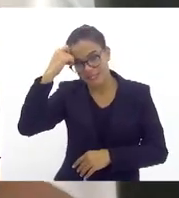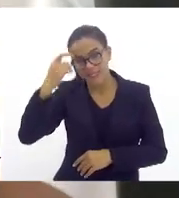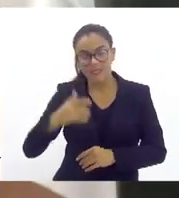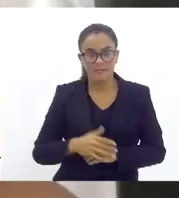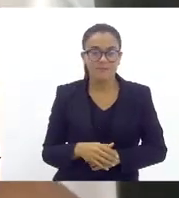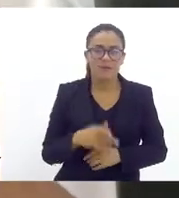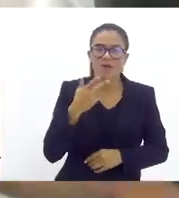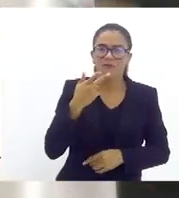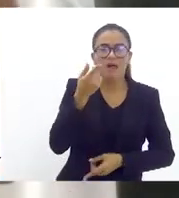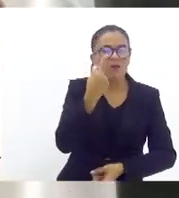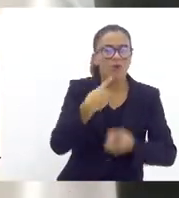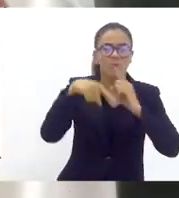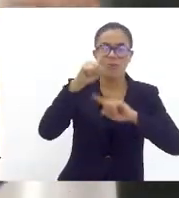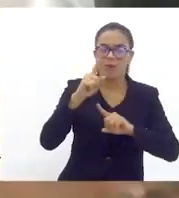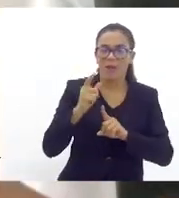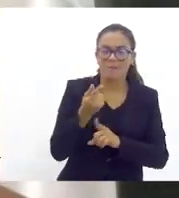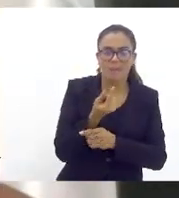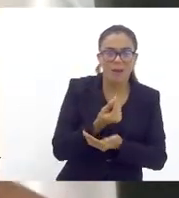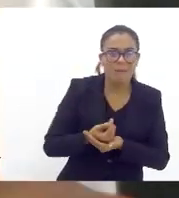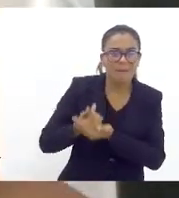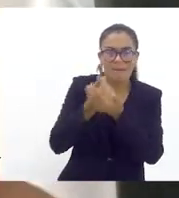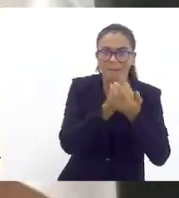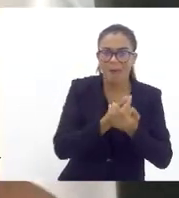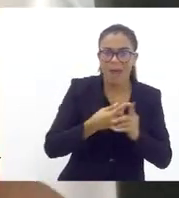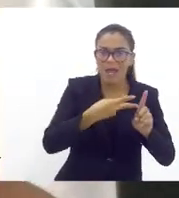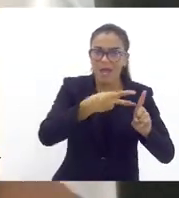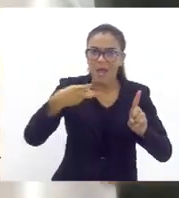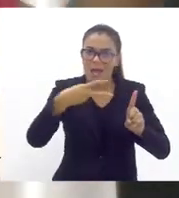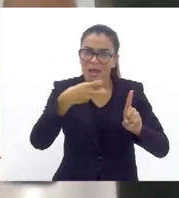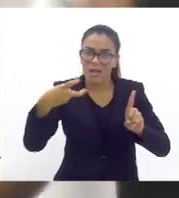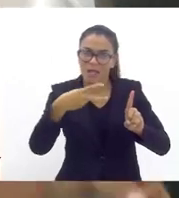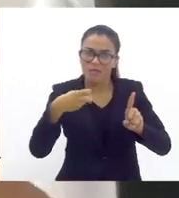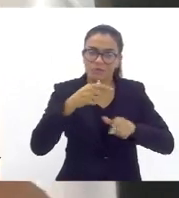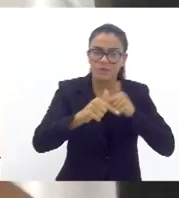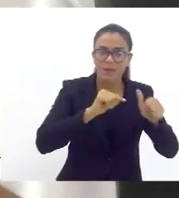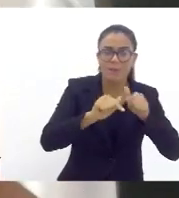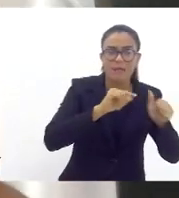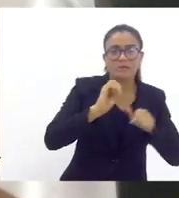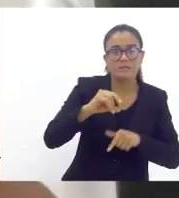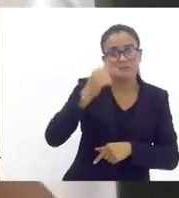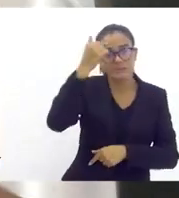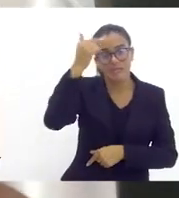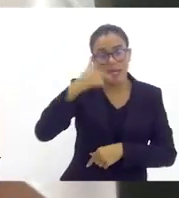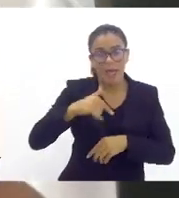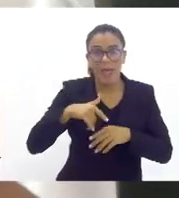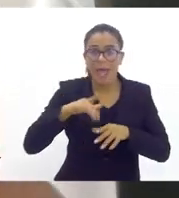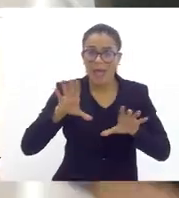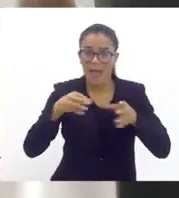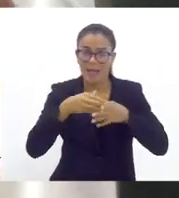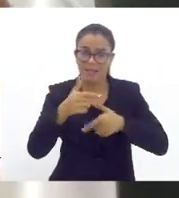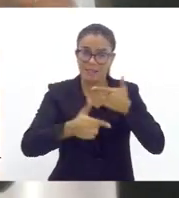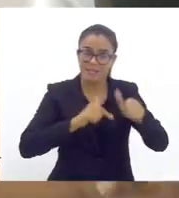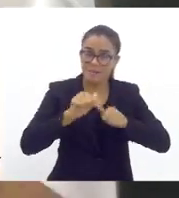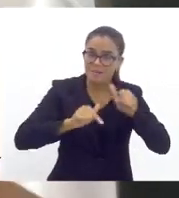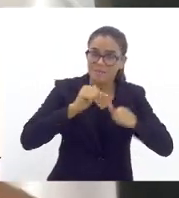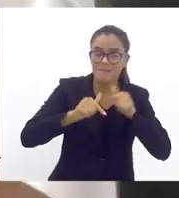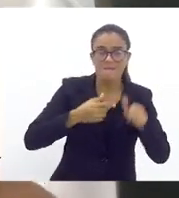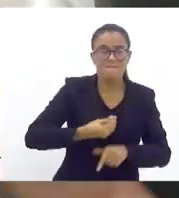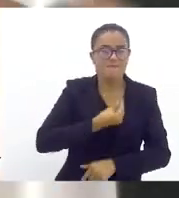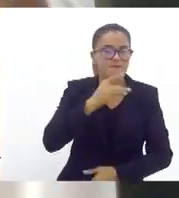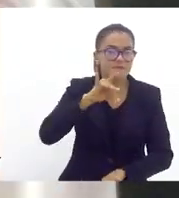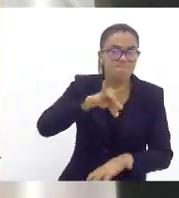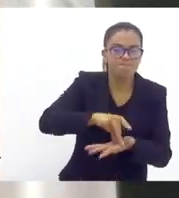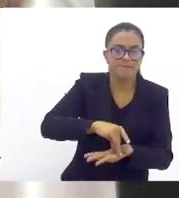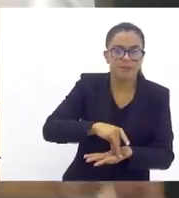da superação do capital, do fim da hiperexploração do trabalho, sem pensar que a classe trabalhadora vive concretamente a